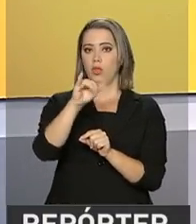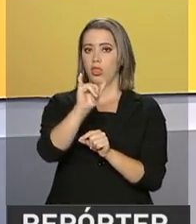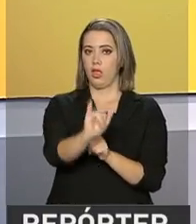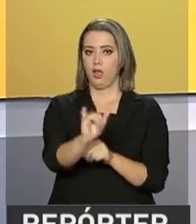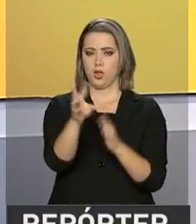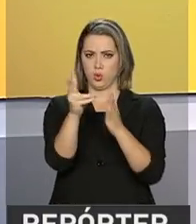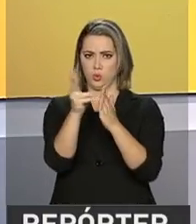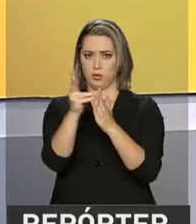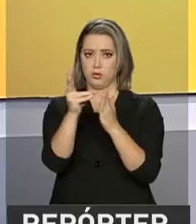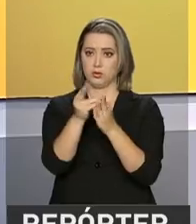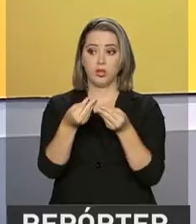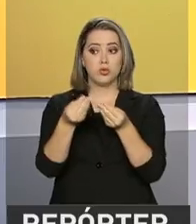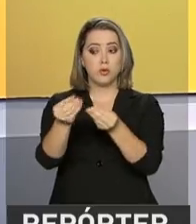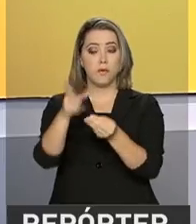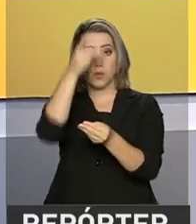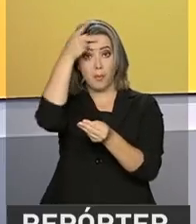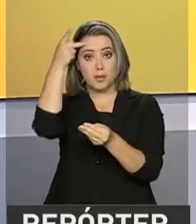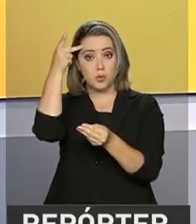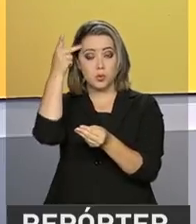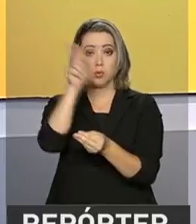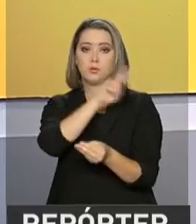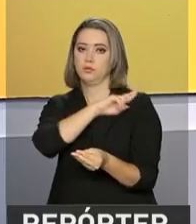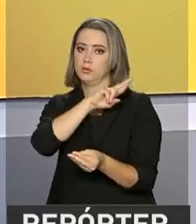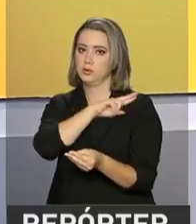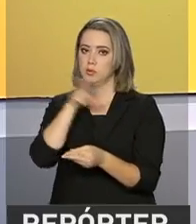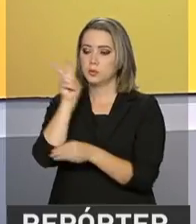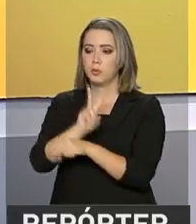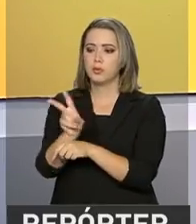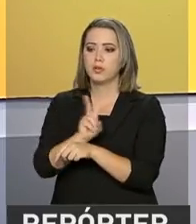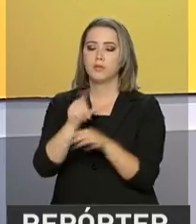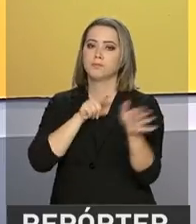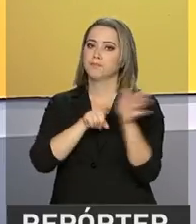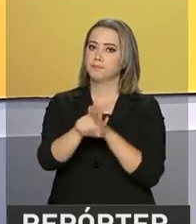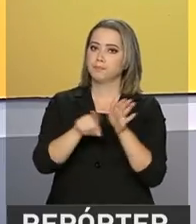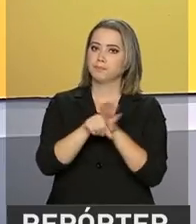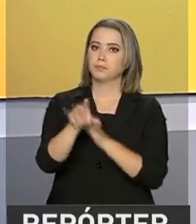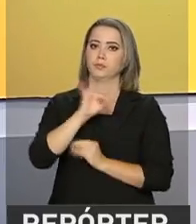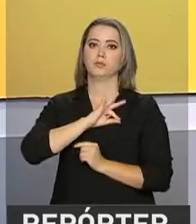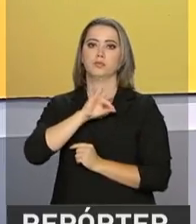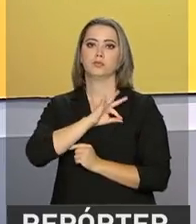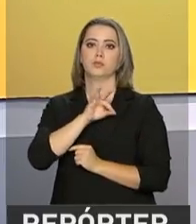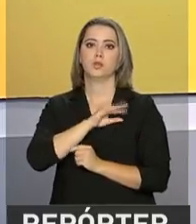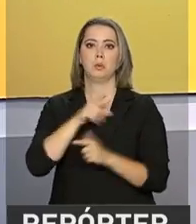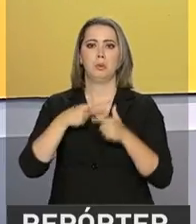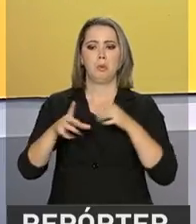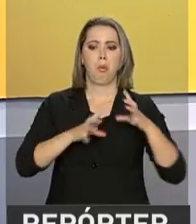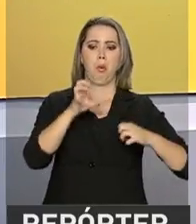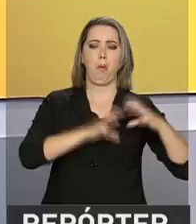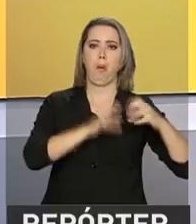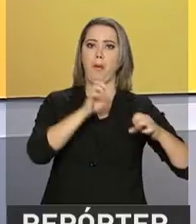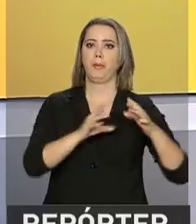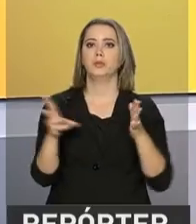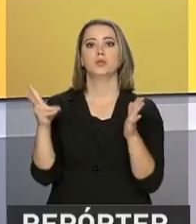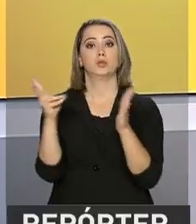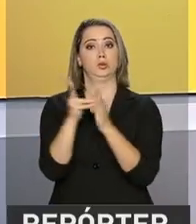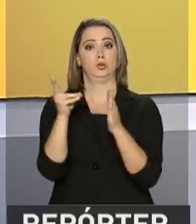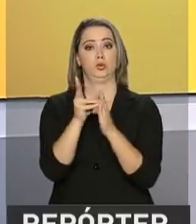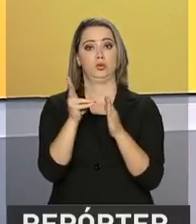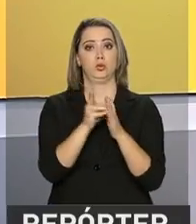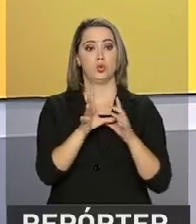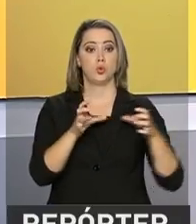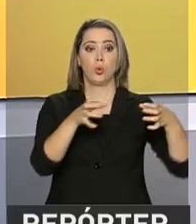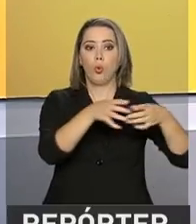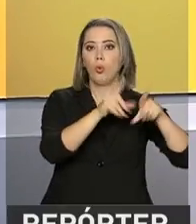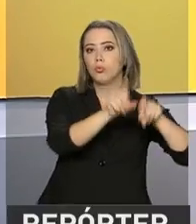entre os servidores para acompanhar as investigações do conflito entre indígenas e fazendeiros no município de